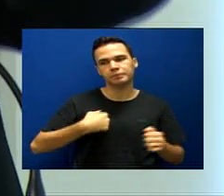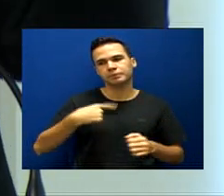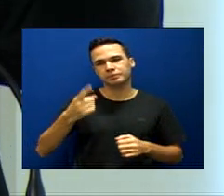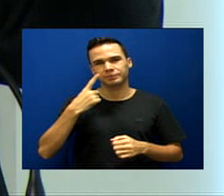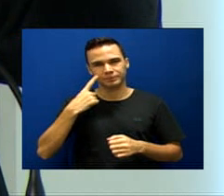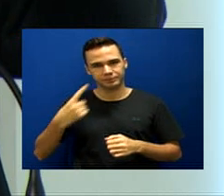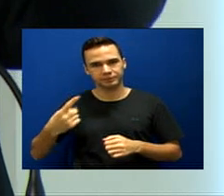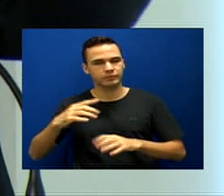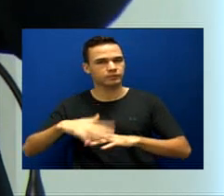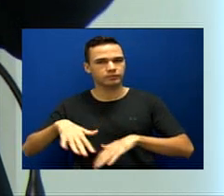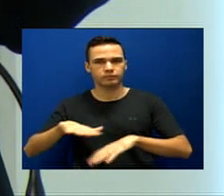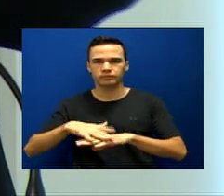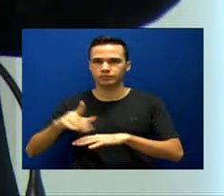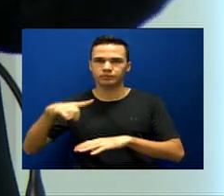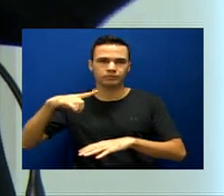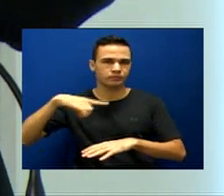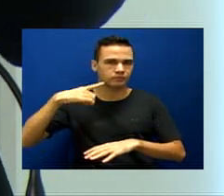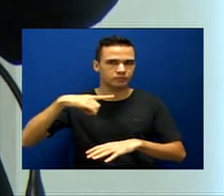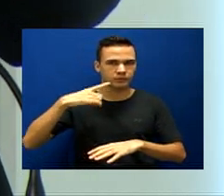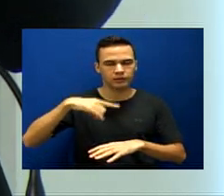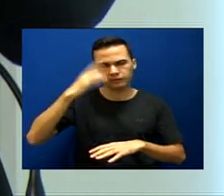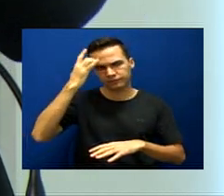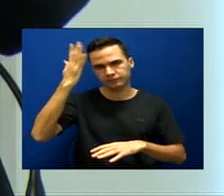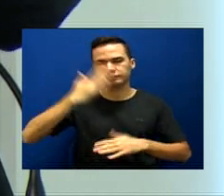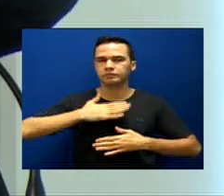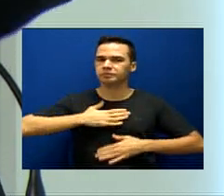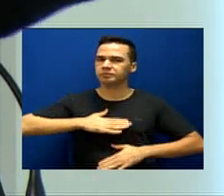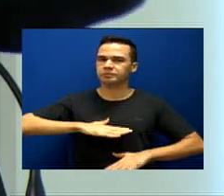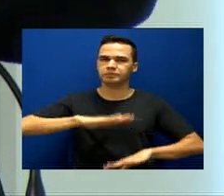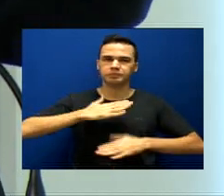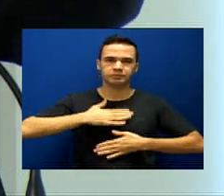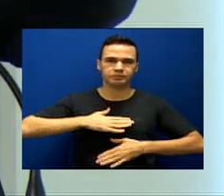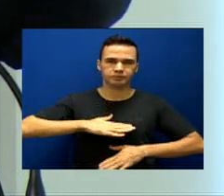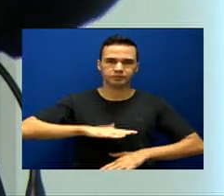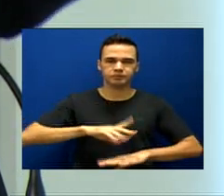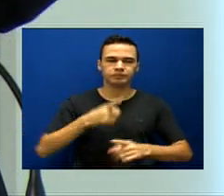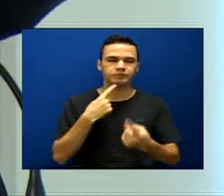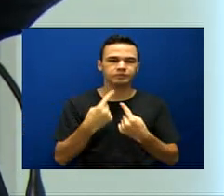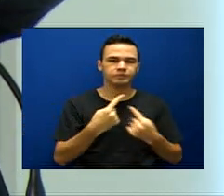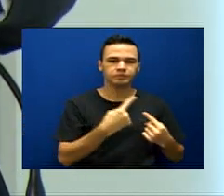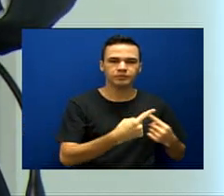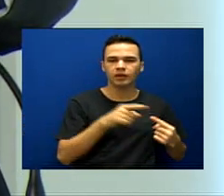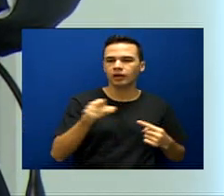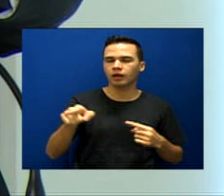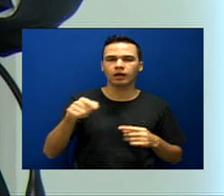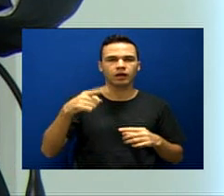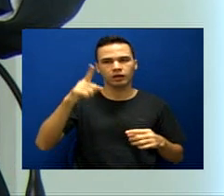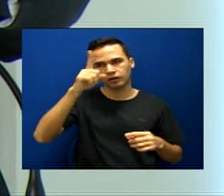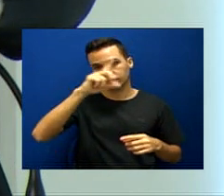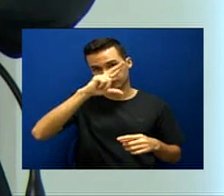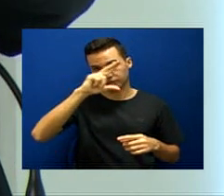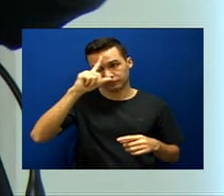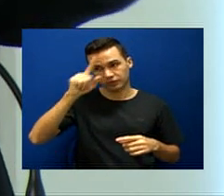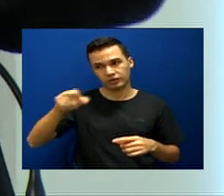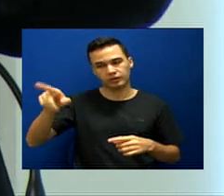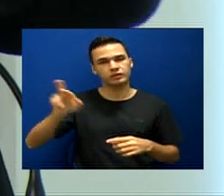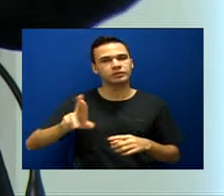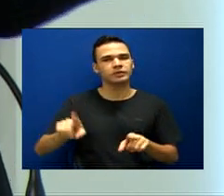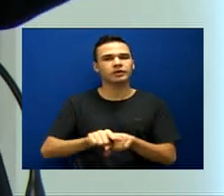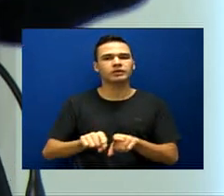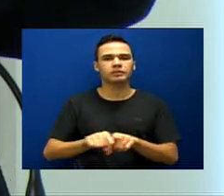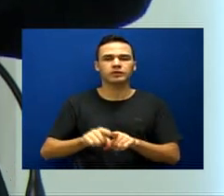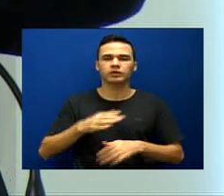nossos deputados... ela se dá com mais tranquilidade. O poder de articulação do Executivo Municipal se dá com